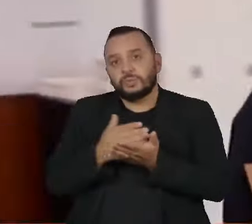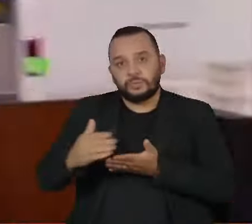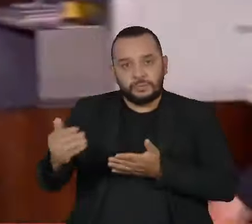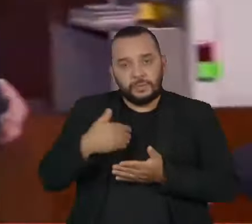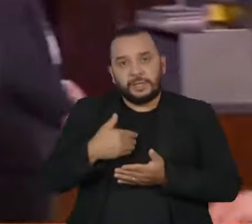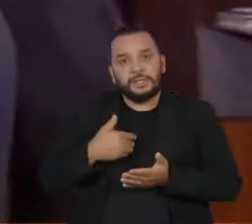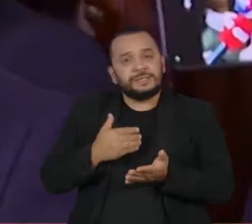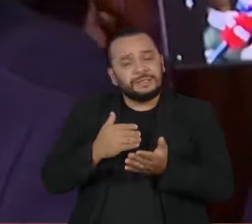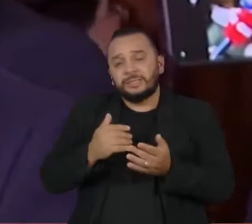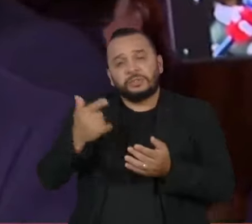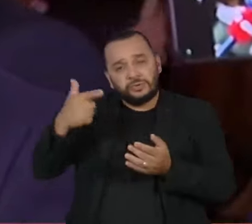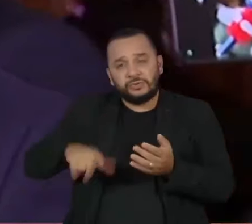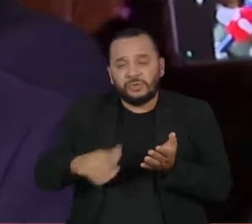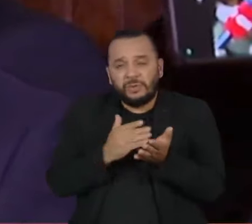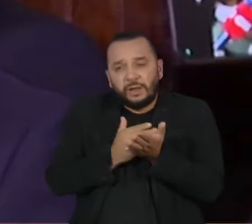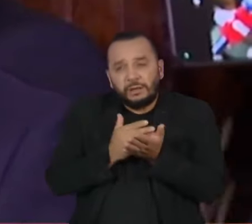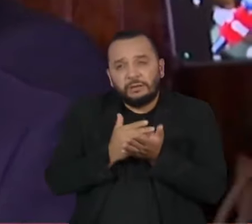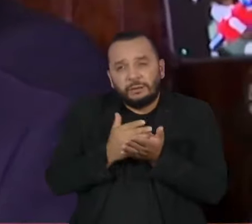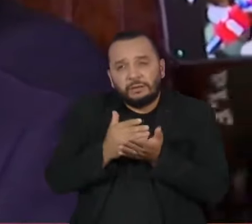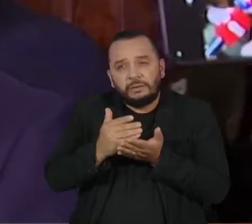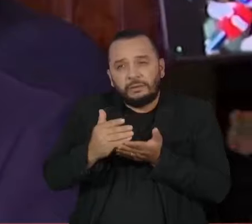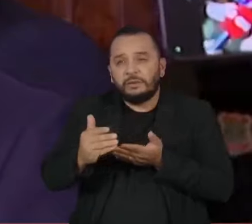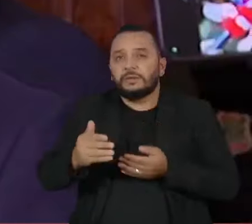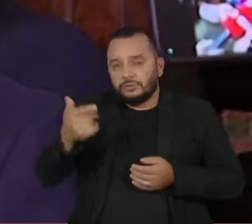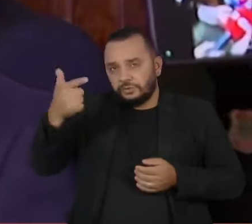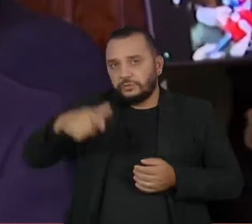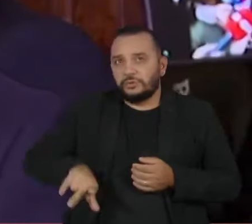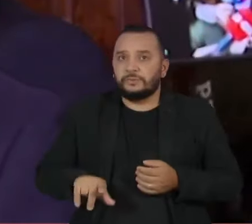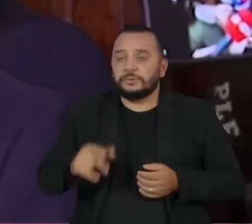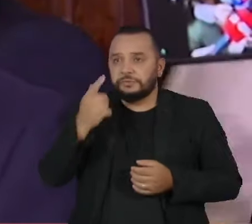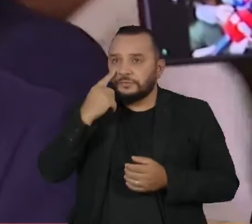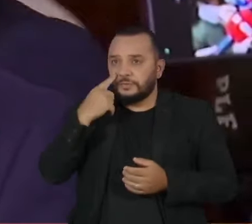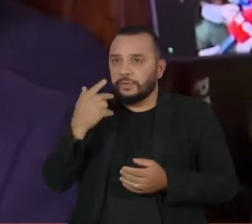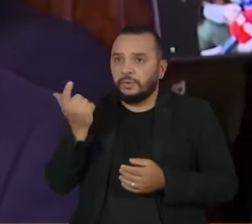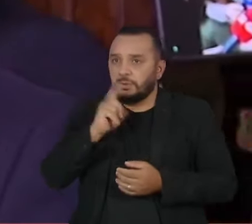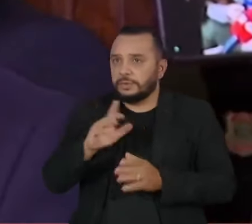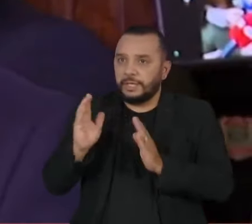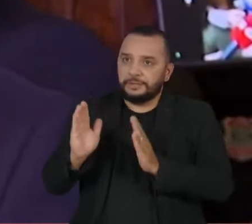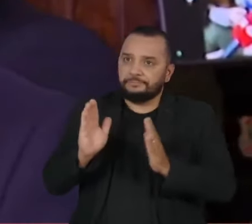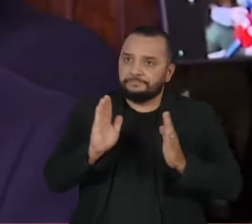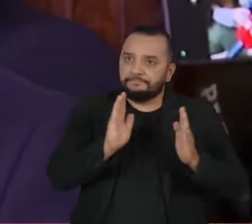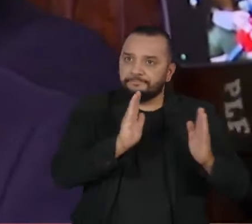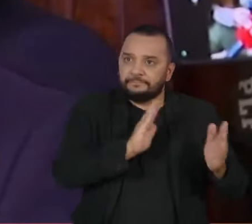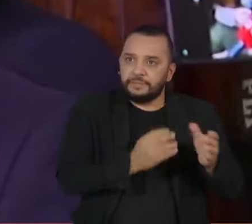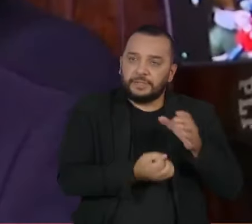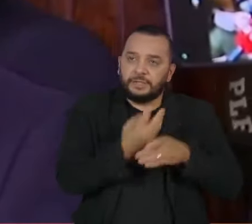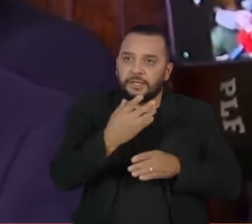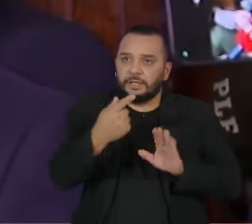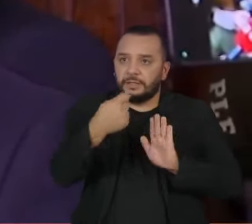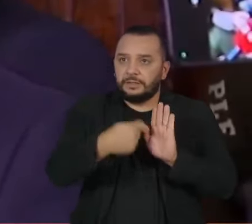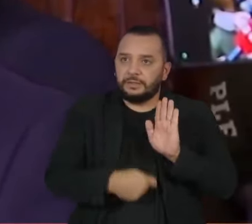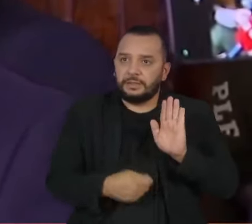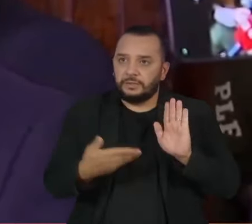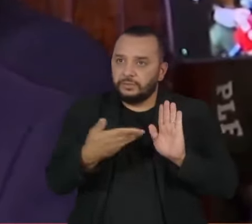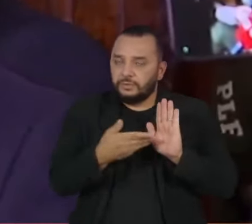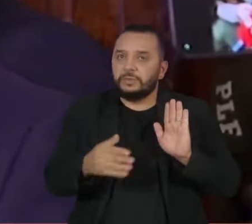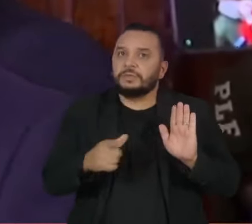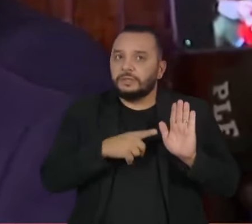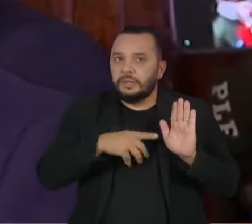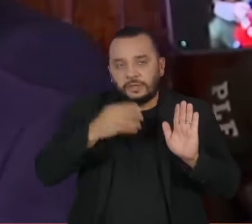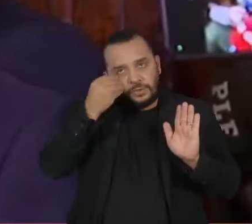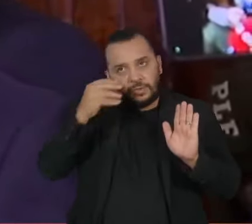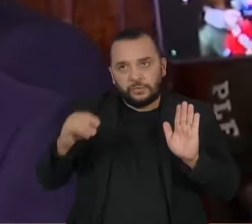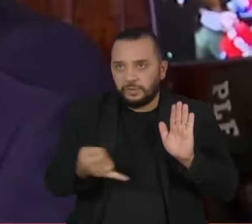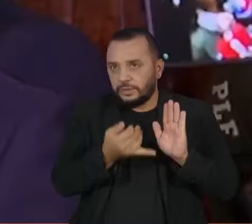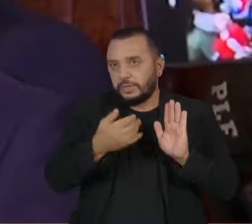destaca inicial para ver se a gente consegue no curto espaço de tempo fazer uma construção de um texto que tenha oportunidade